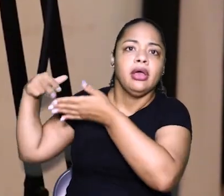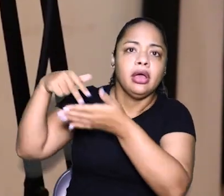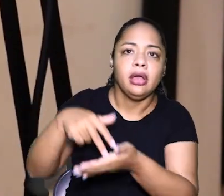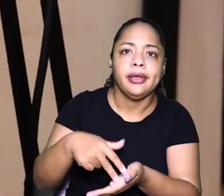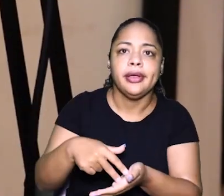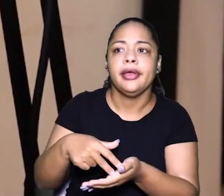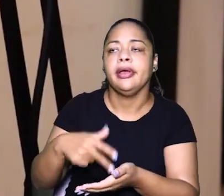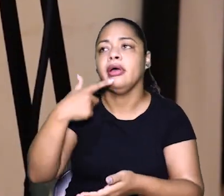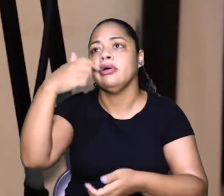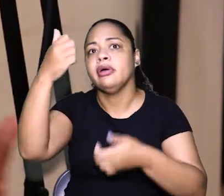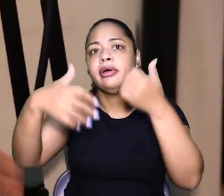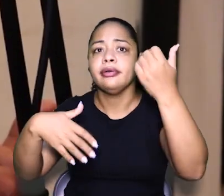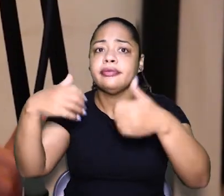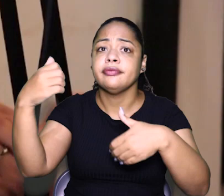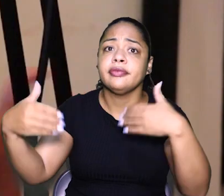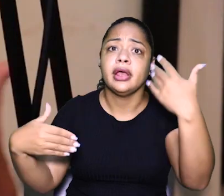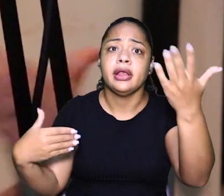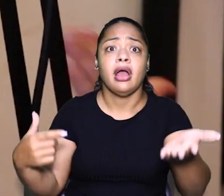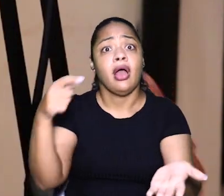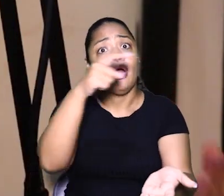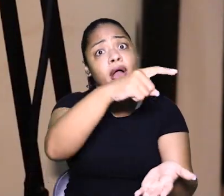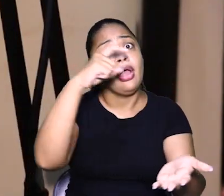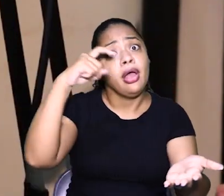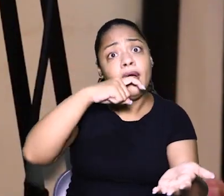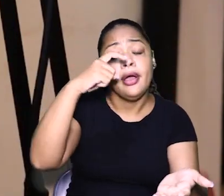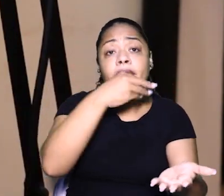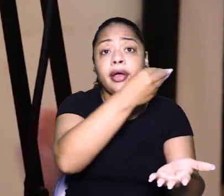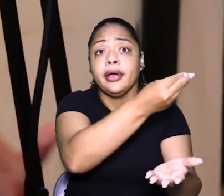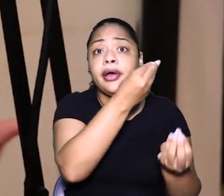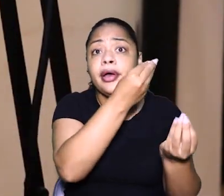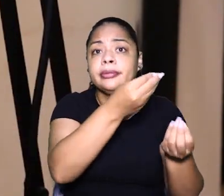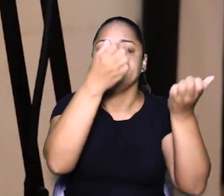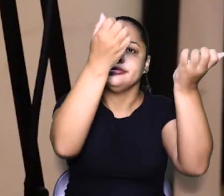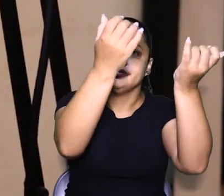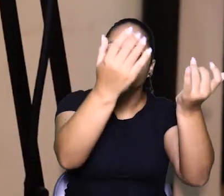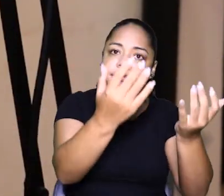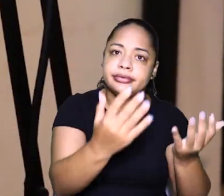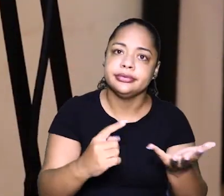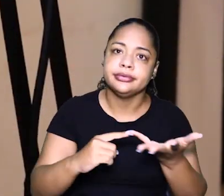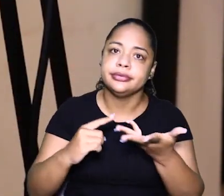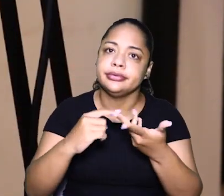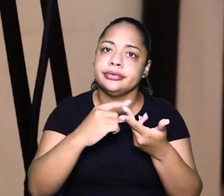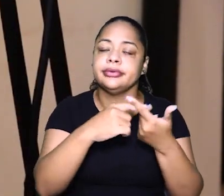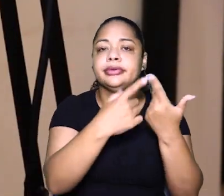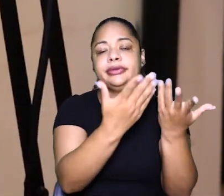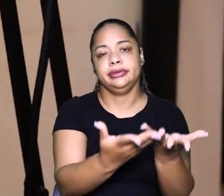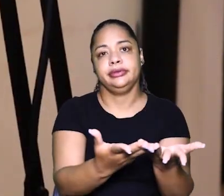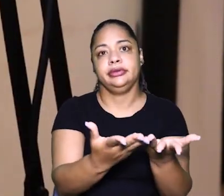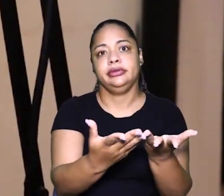desmentir a autoridade máxima, porque é algo muito